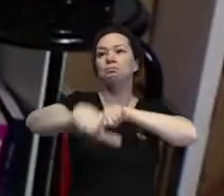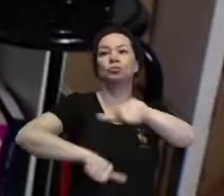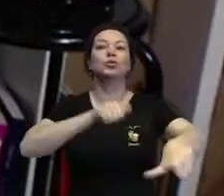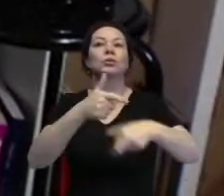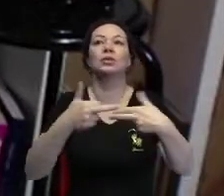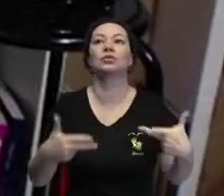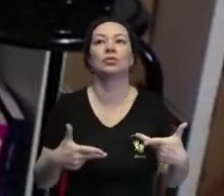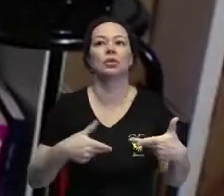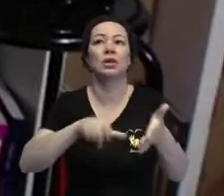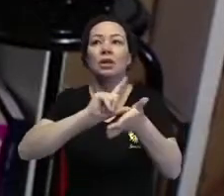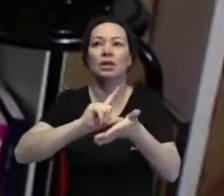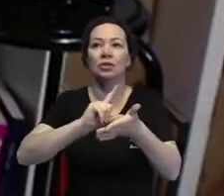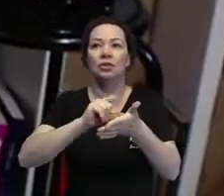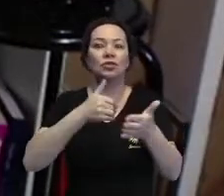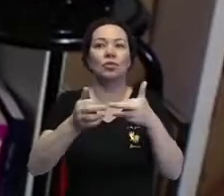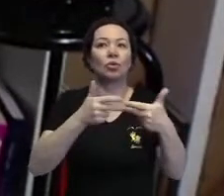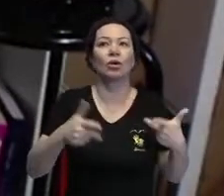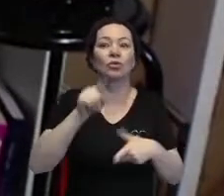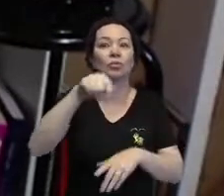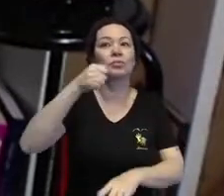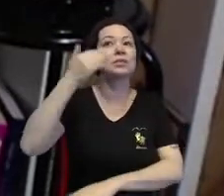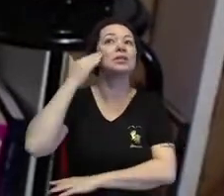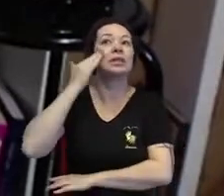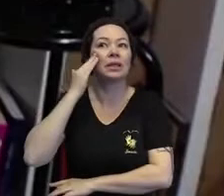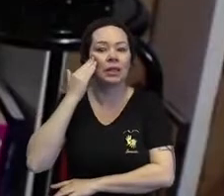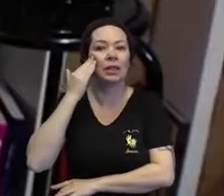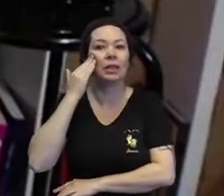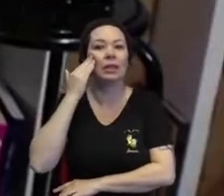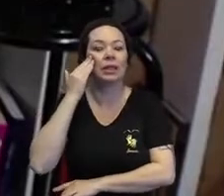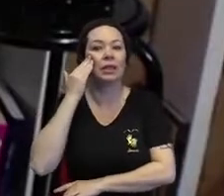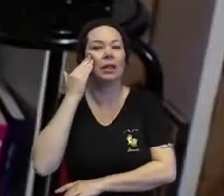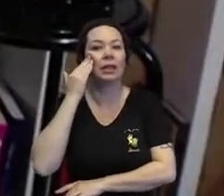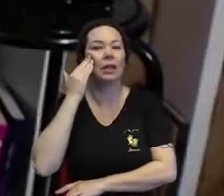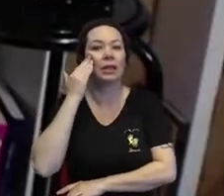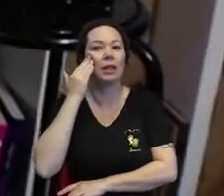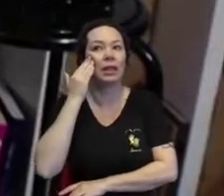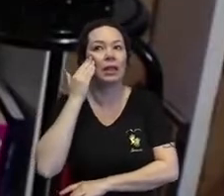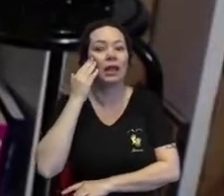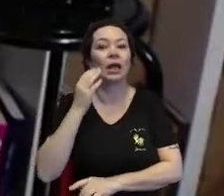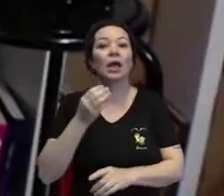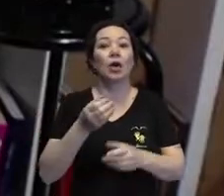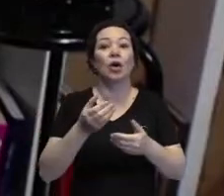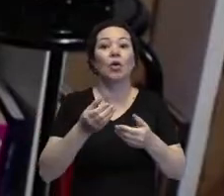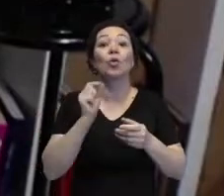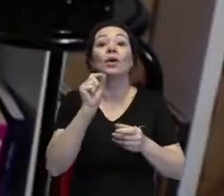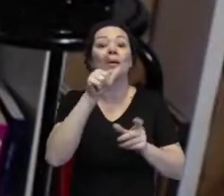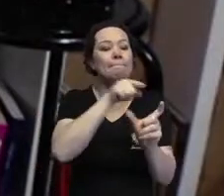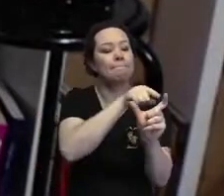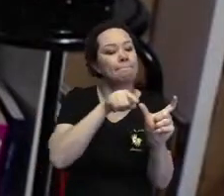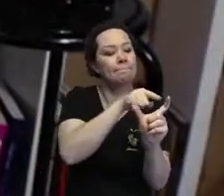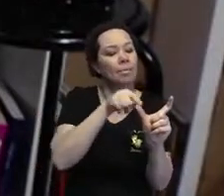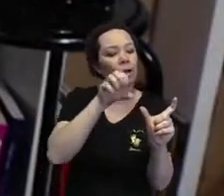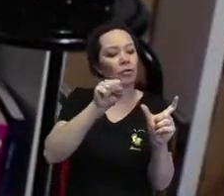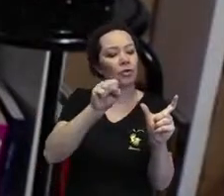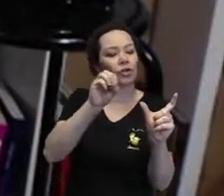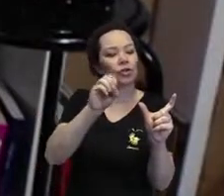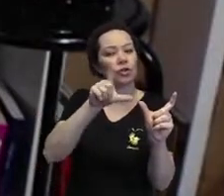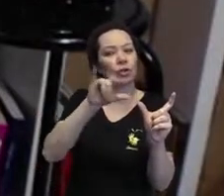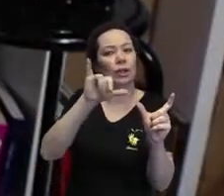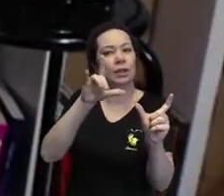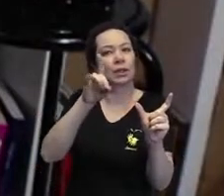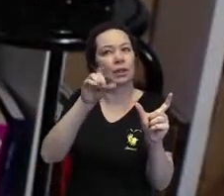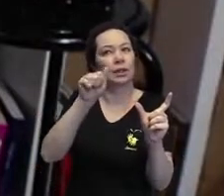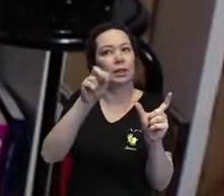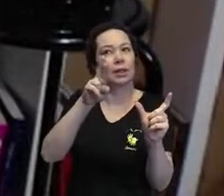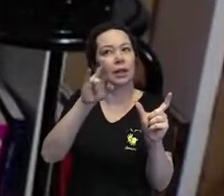Antes de qualquer coisa, nós temos que entender de onde vem a palavra solidariedade, que, como o